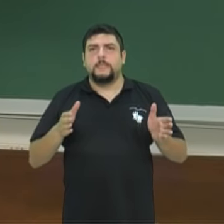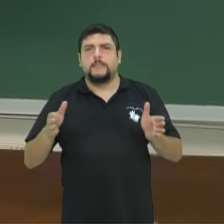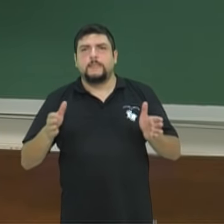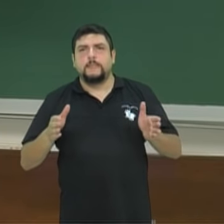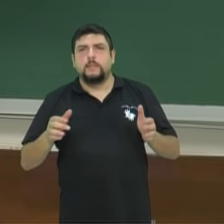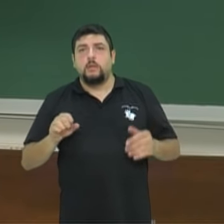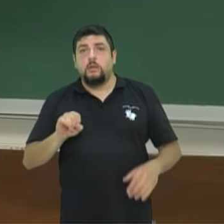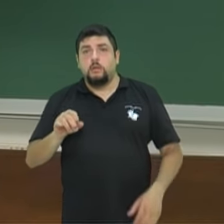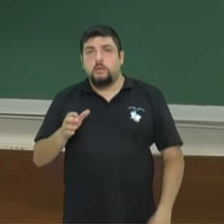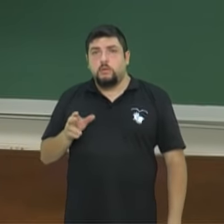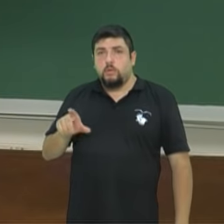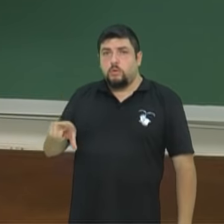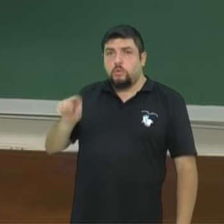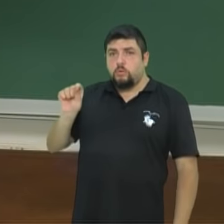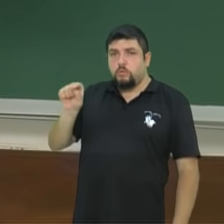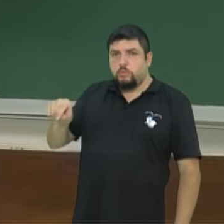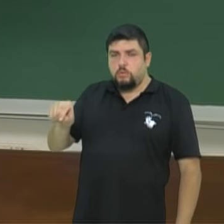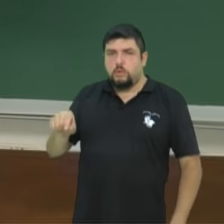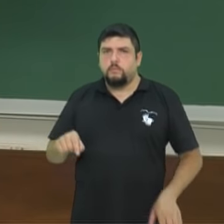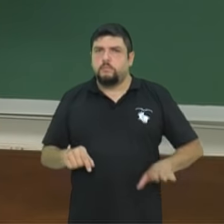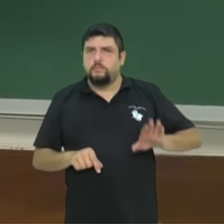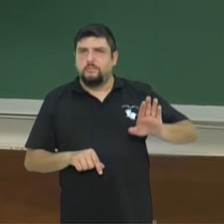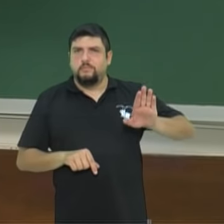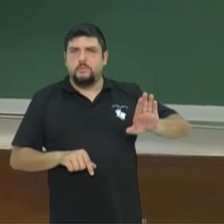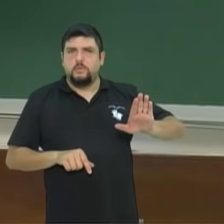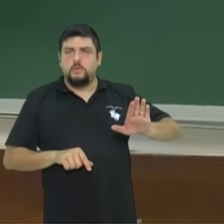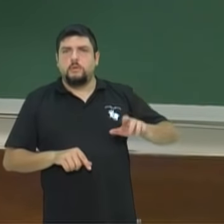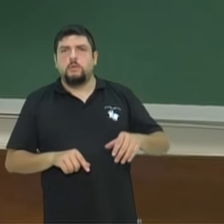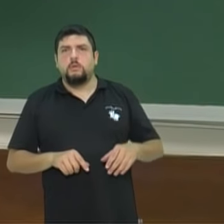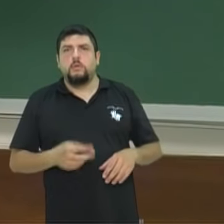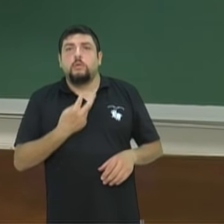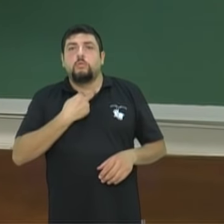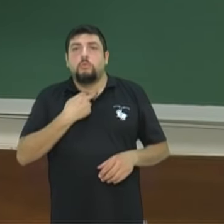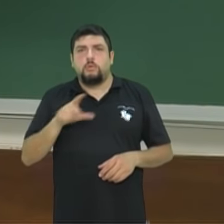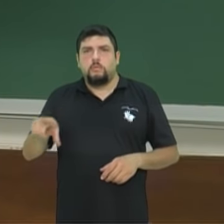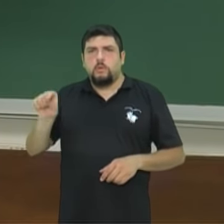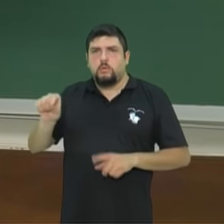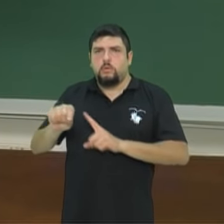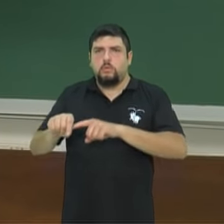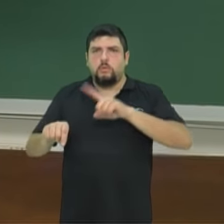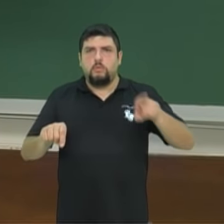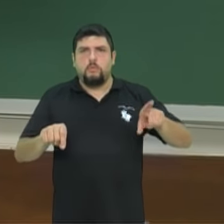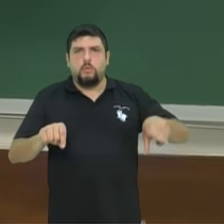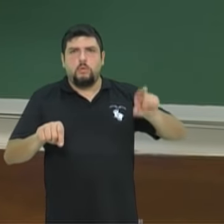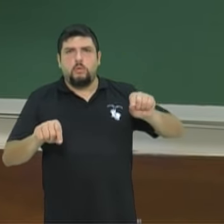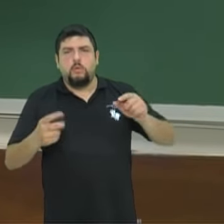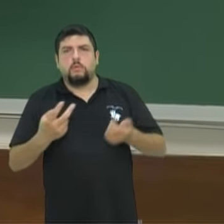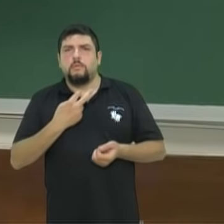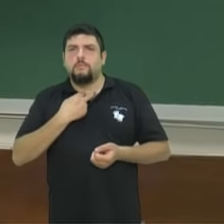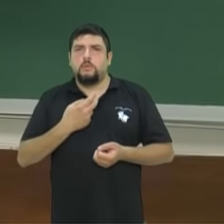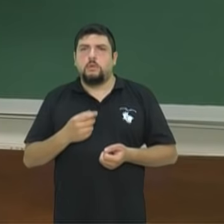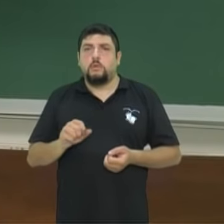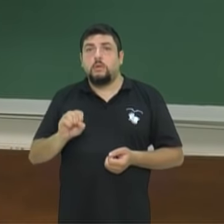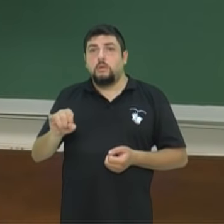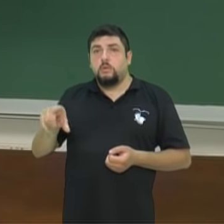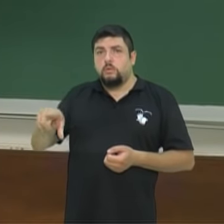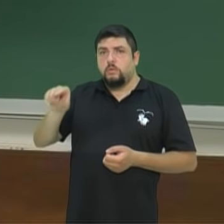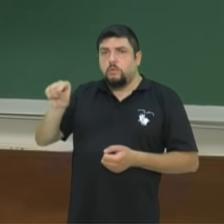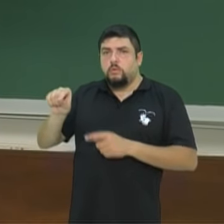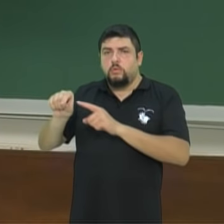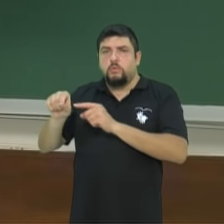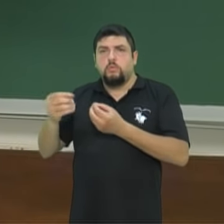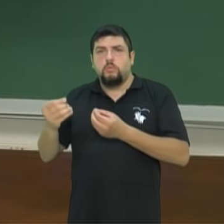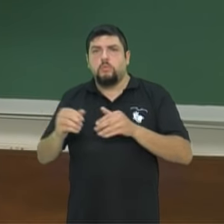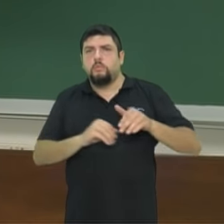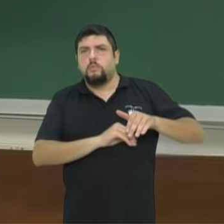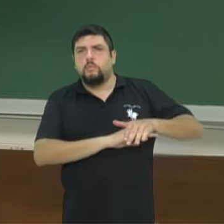eu escolhi um caminho, eu abri mão do outro, né? Então eu não posso ter tudo ao mesmo tempo. Eu tenho que fazer uma escolha. Se eu escolhi o A, eu abri